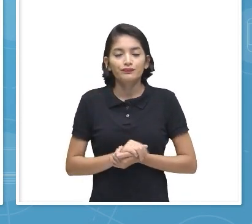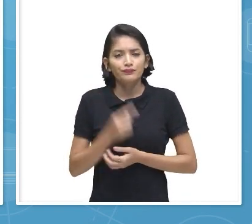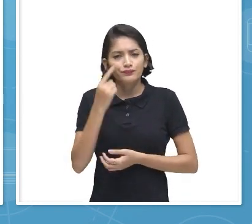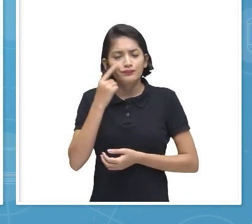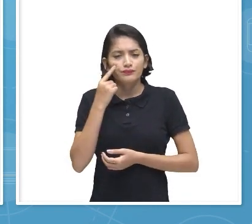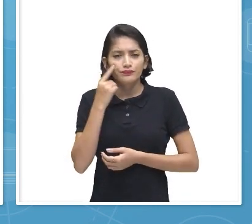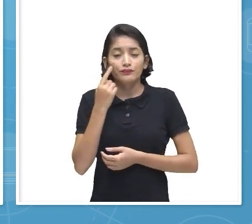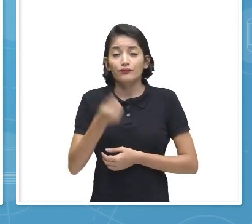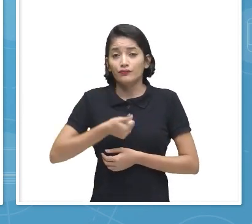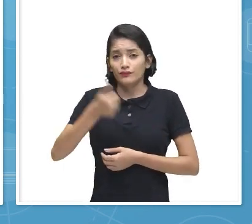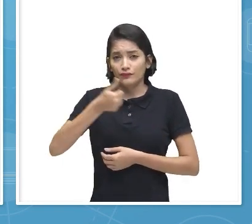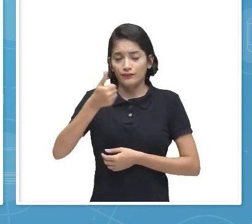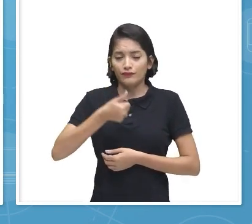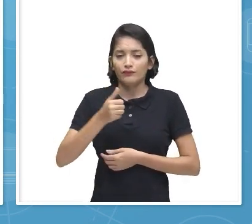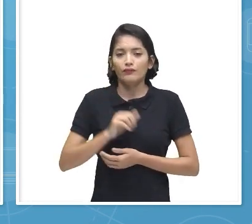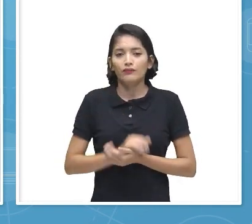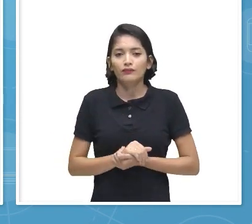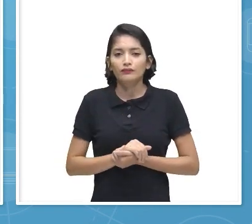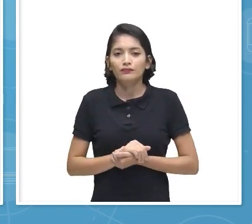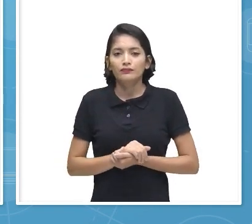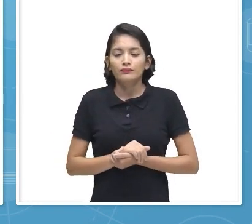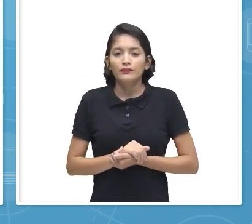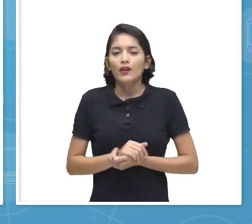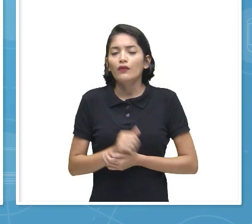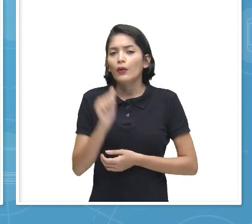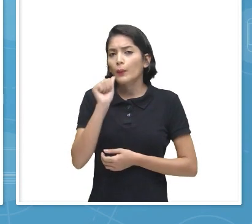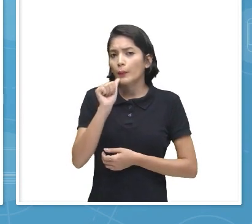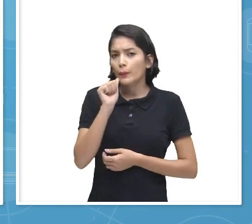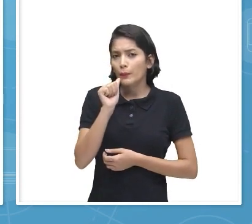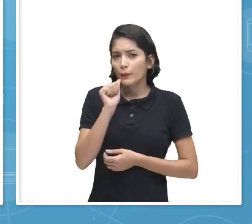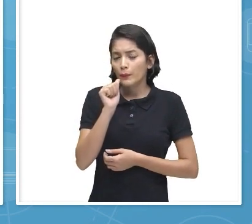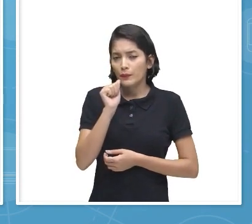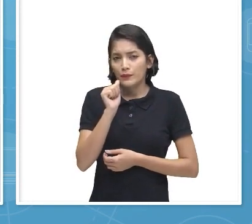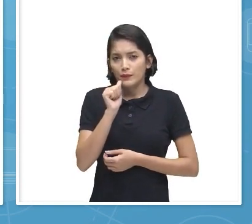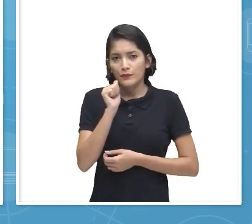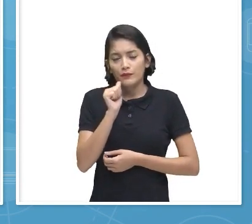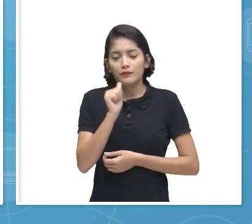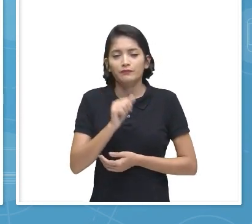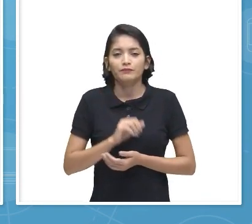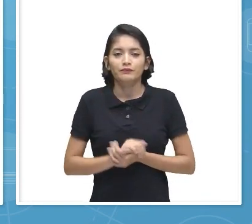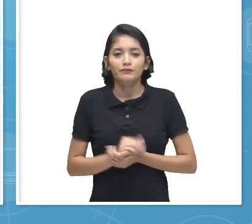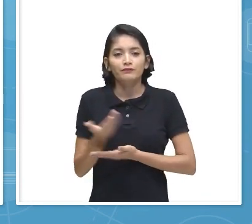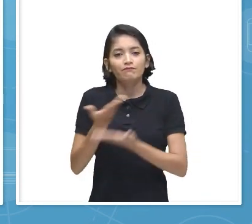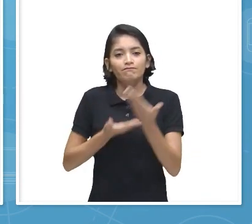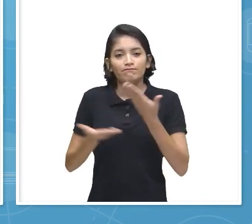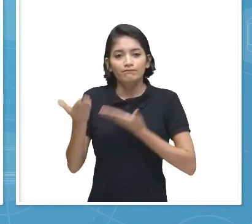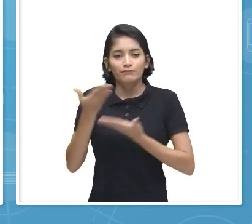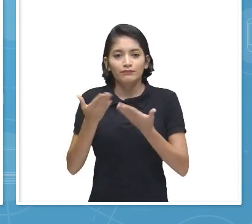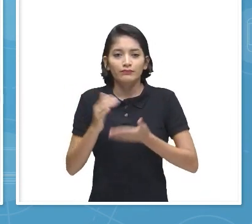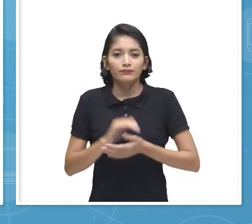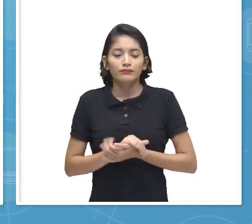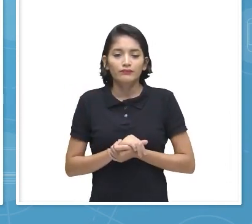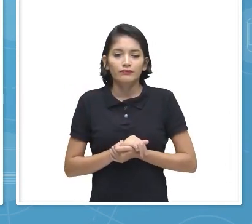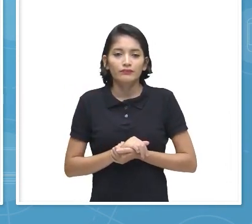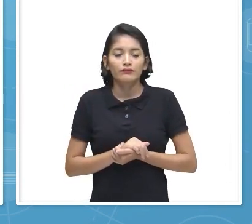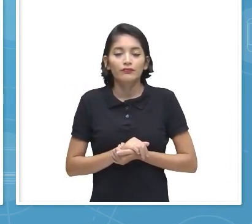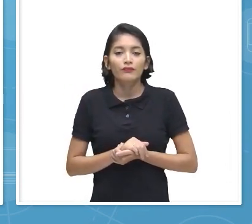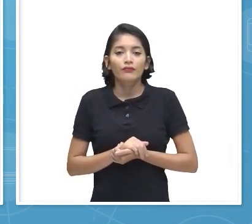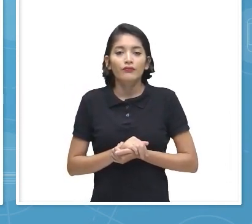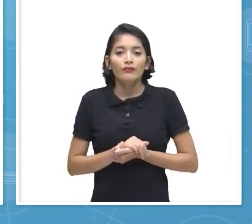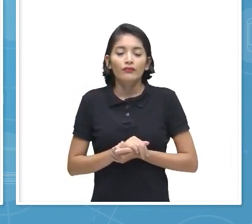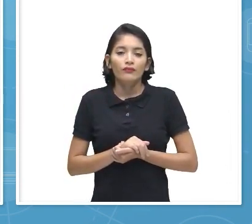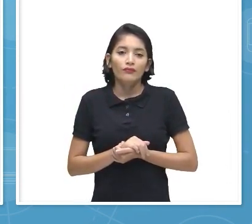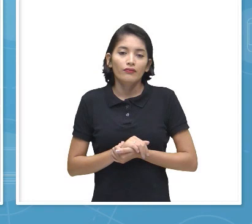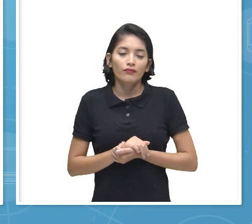achar aqui o primeiro, que foi uma mocinha, uma aluna que estava aqui conosco participando, e ela colocou